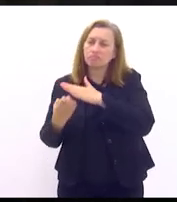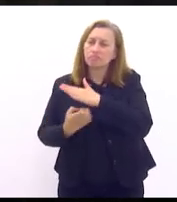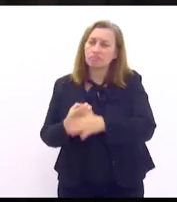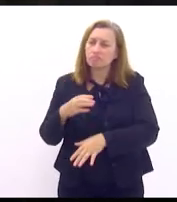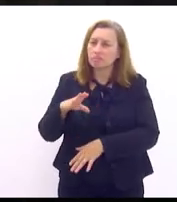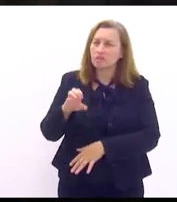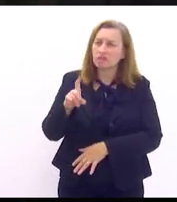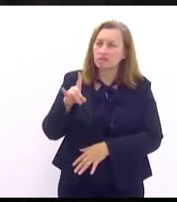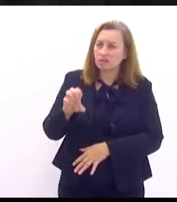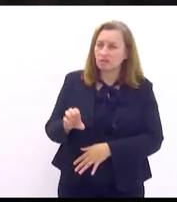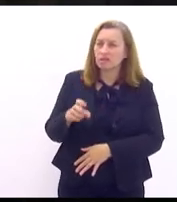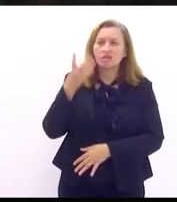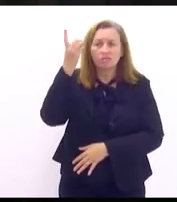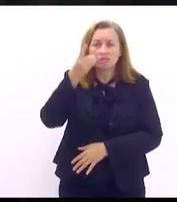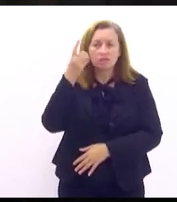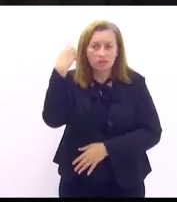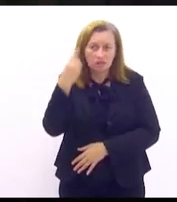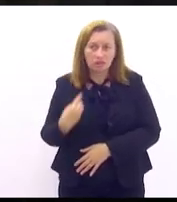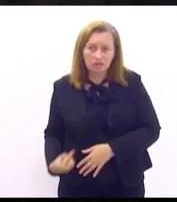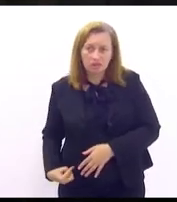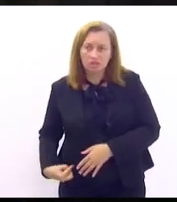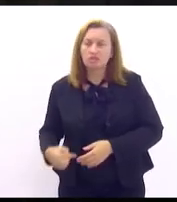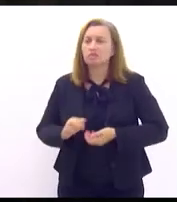deputada Dani Balbi, para